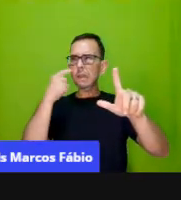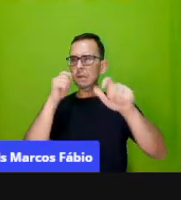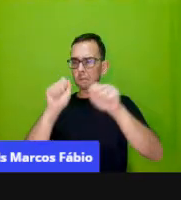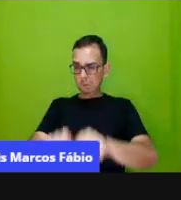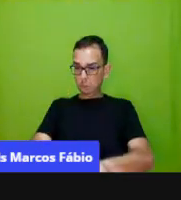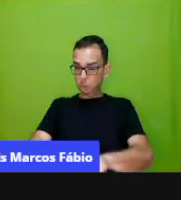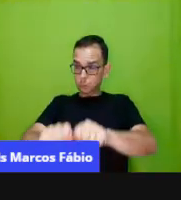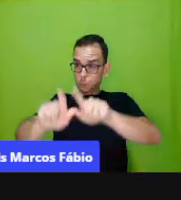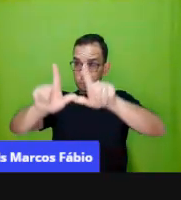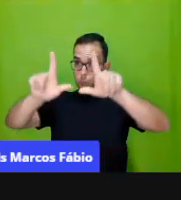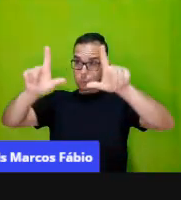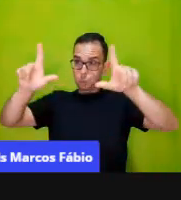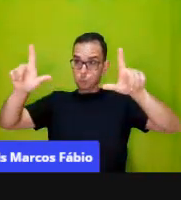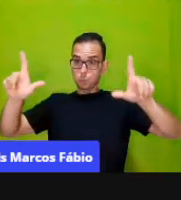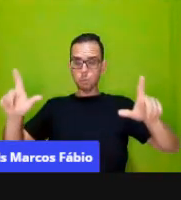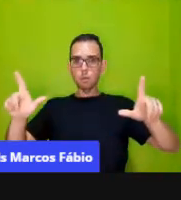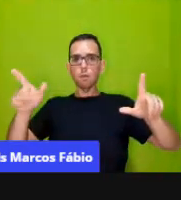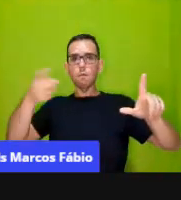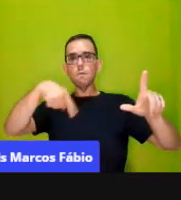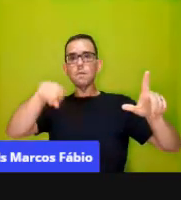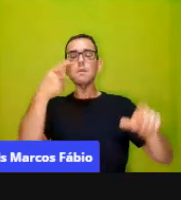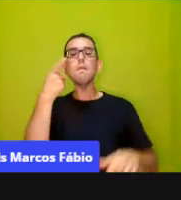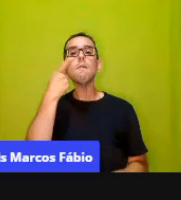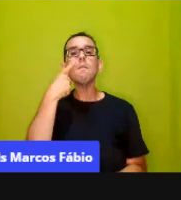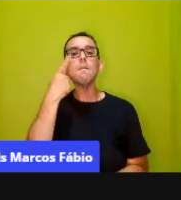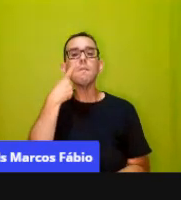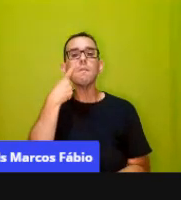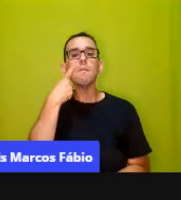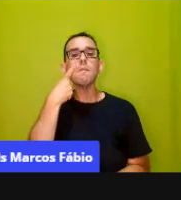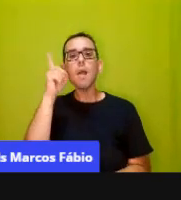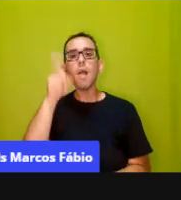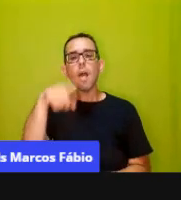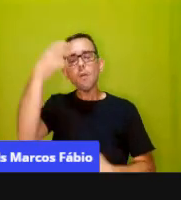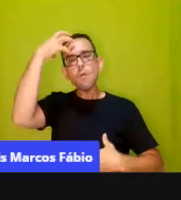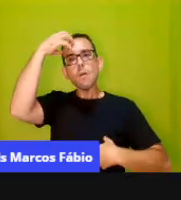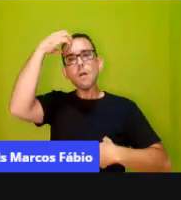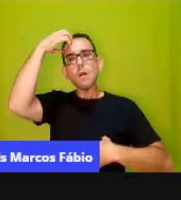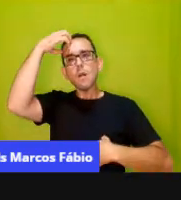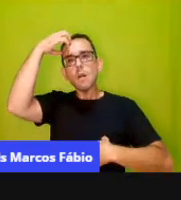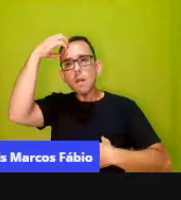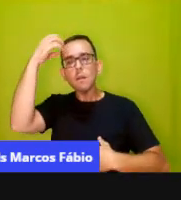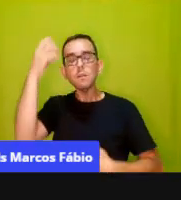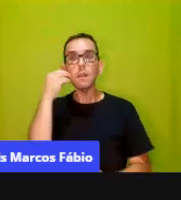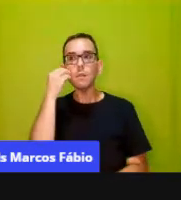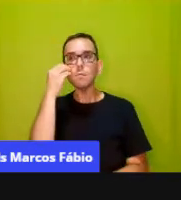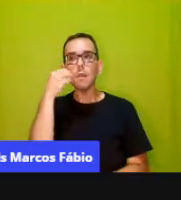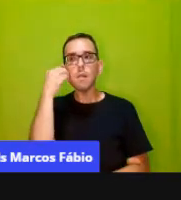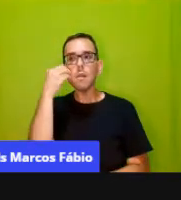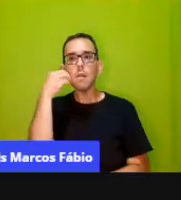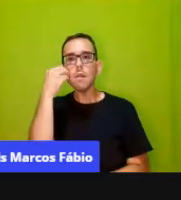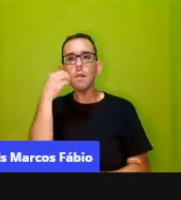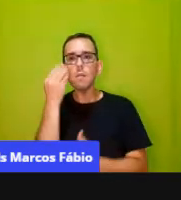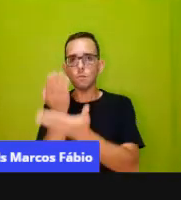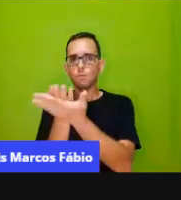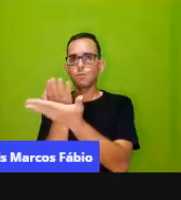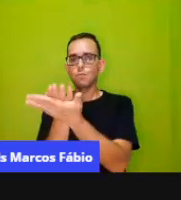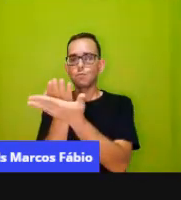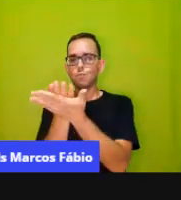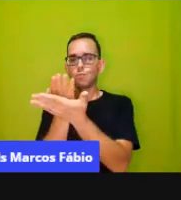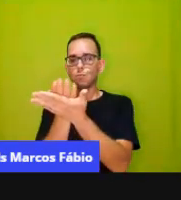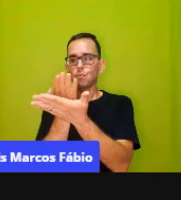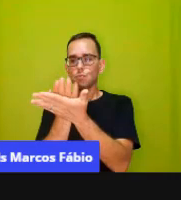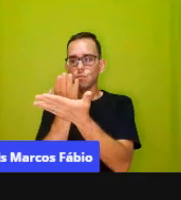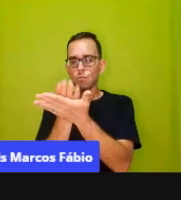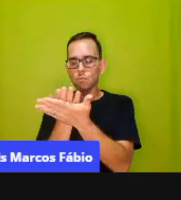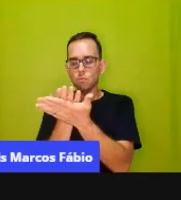foto para vocês verem, esse animal é um animal que está sob condição de experimentação para estudos de desenvolvimento de